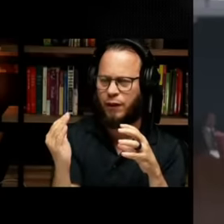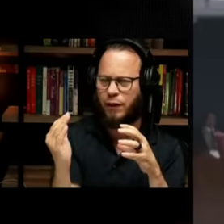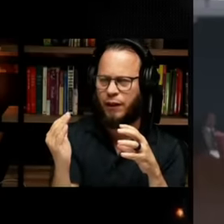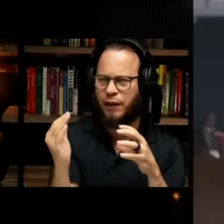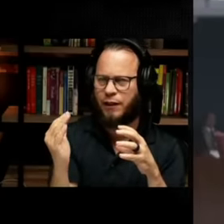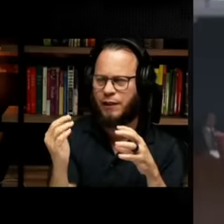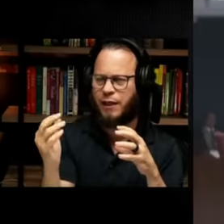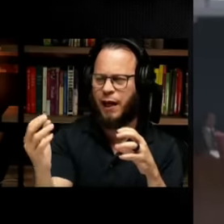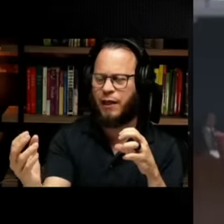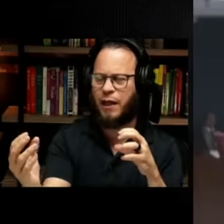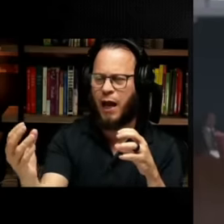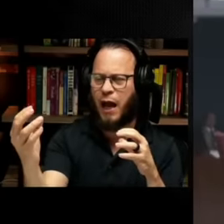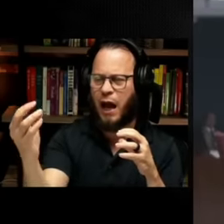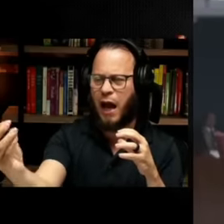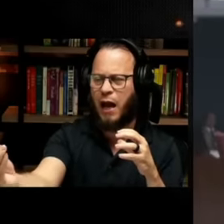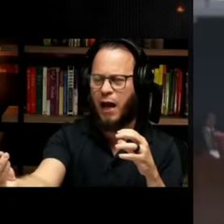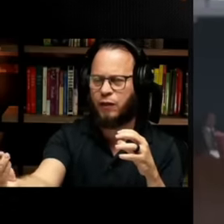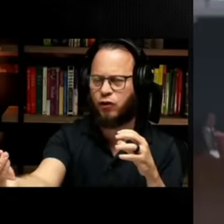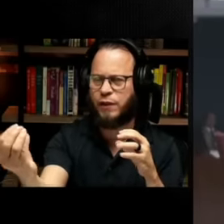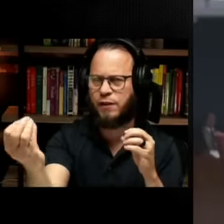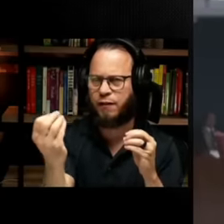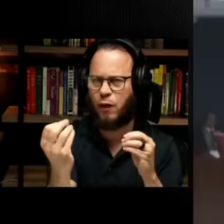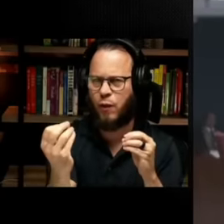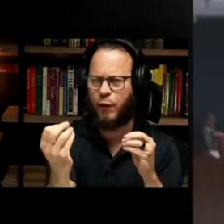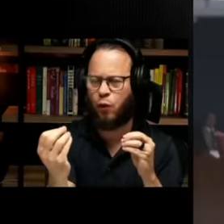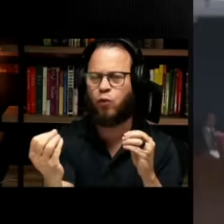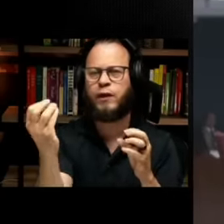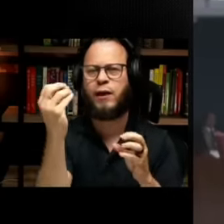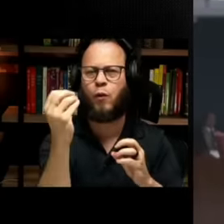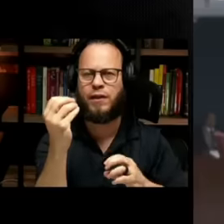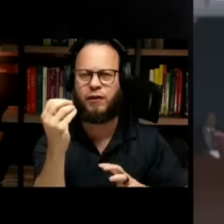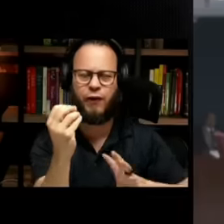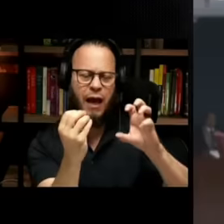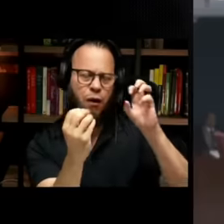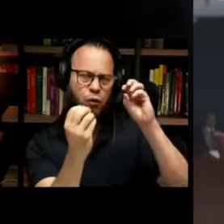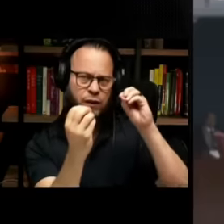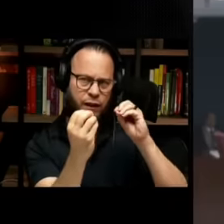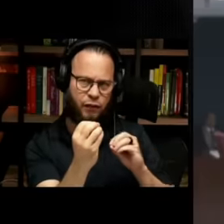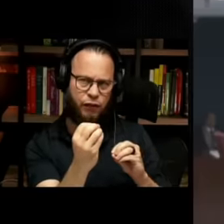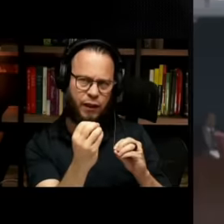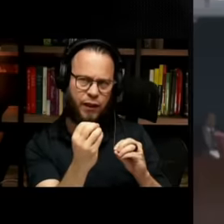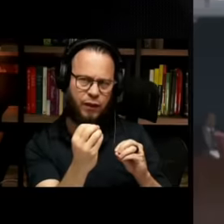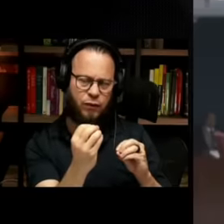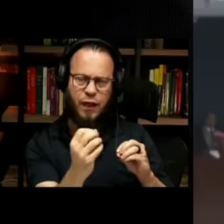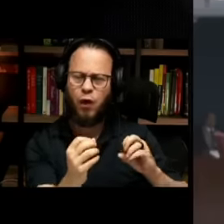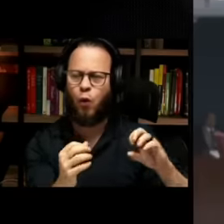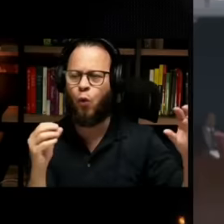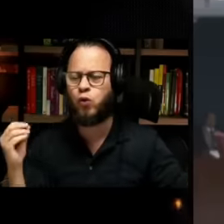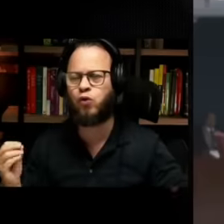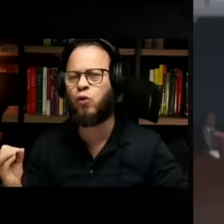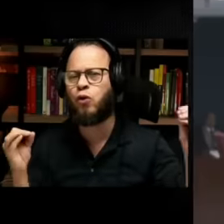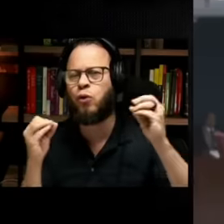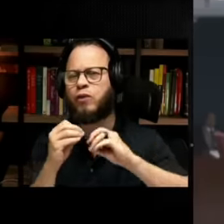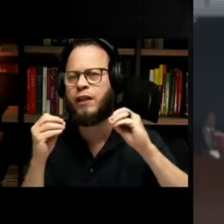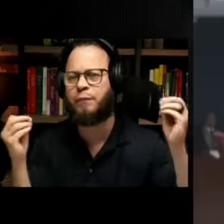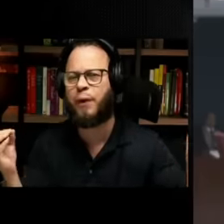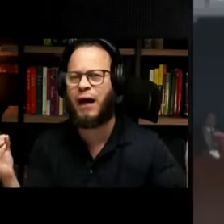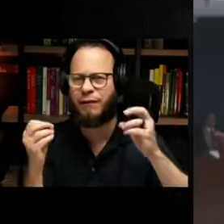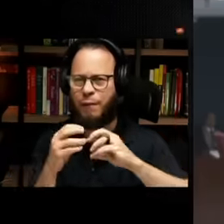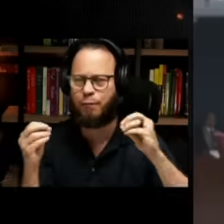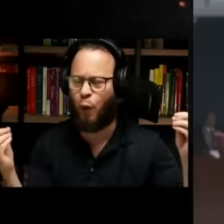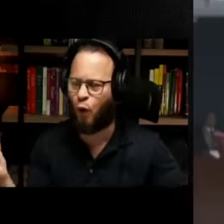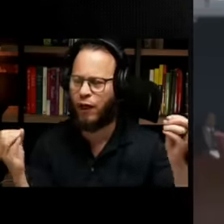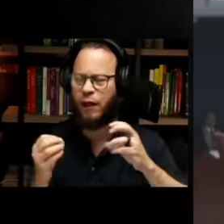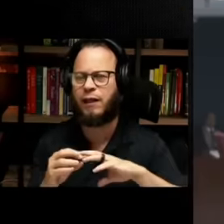param. Se aí... A juíza tem uma pergunta, ela começa a falar, o Zanin fica quieto. Os únicos que